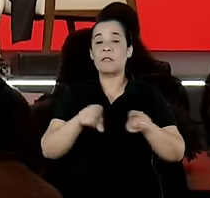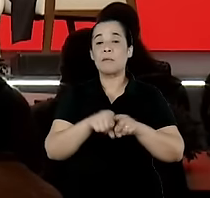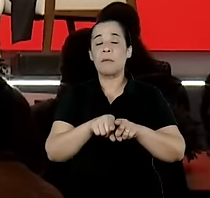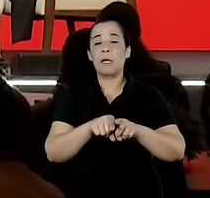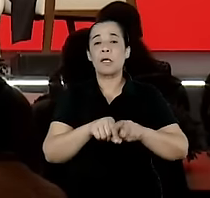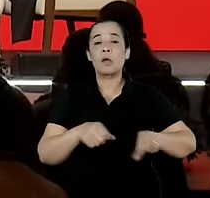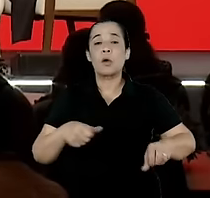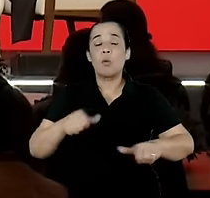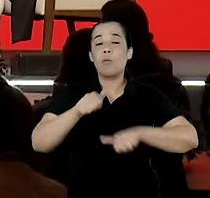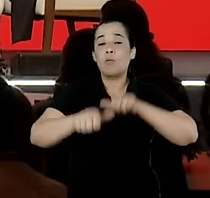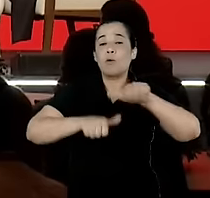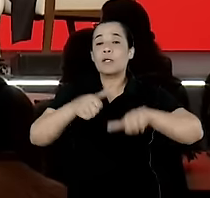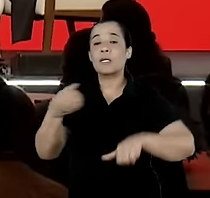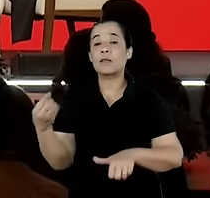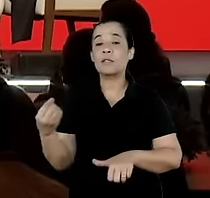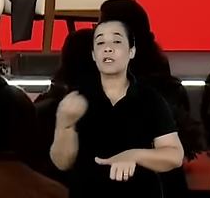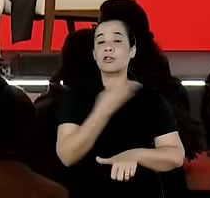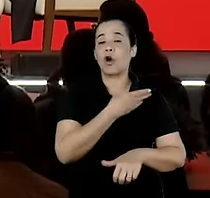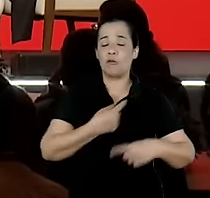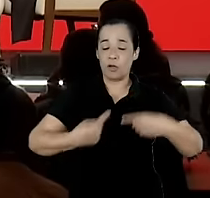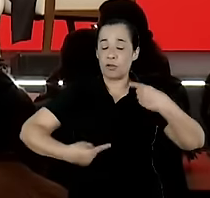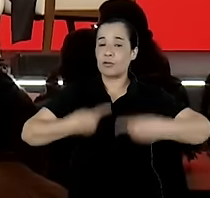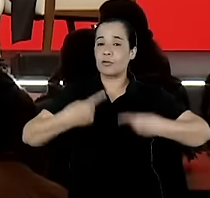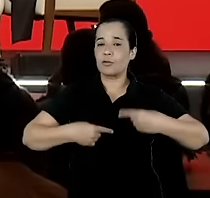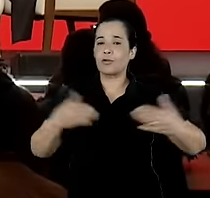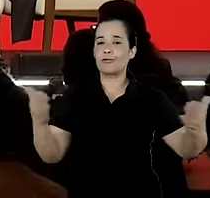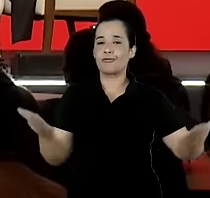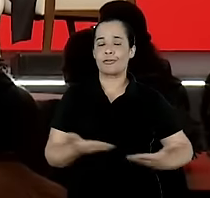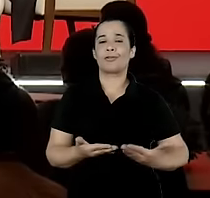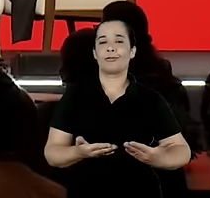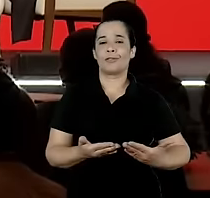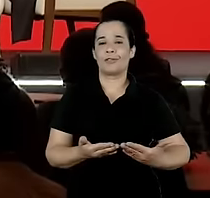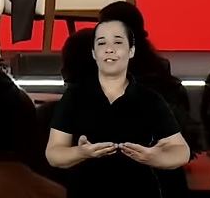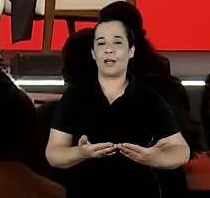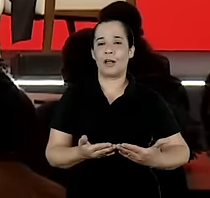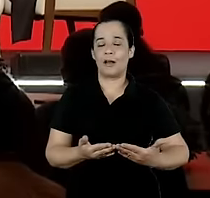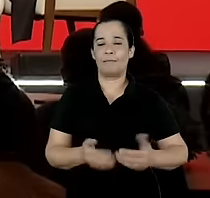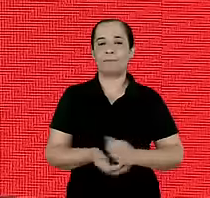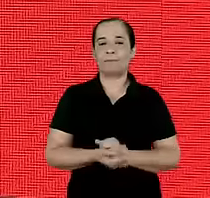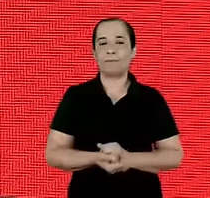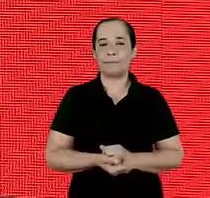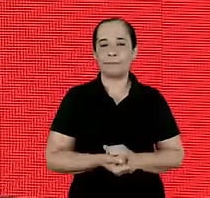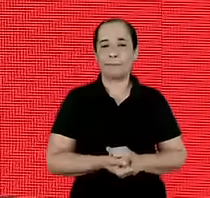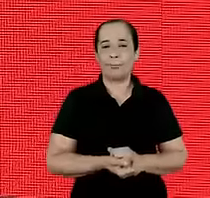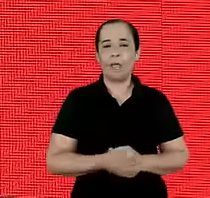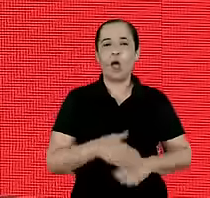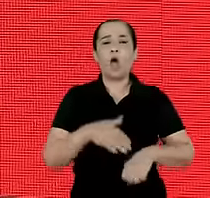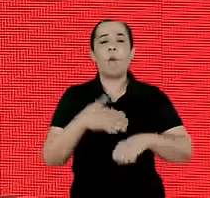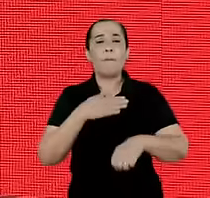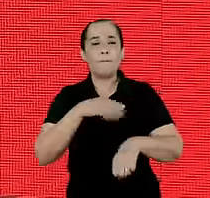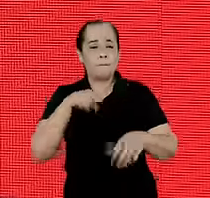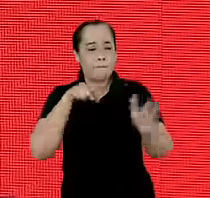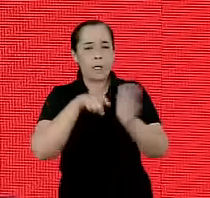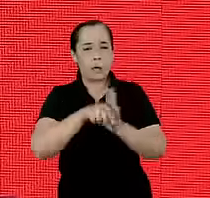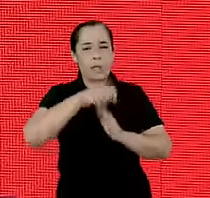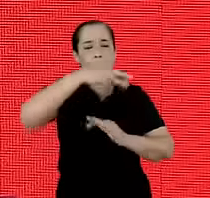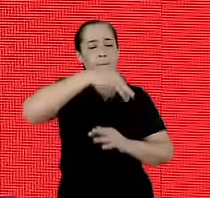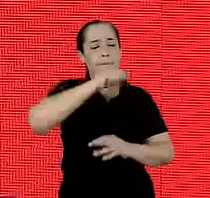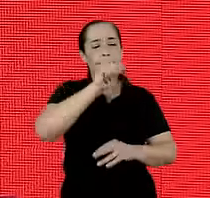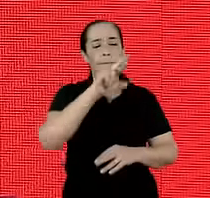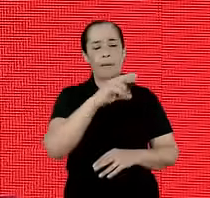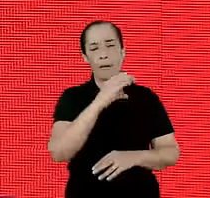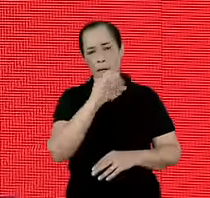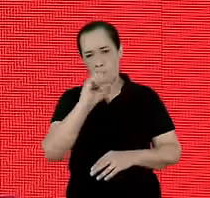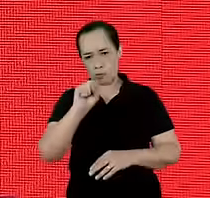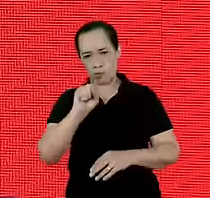estão sendo eh discutidas em audiência pública junto com o mercado eu gostaria de perguntar pro Marcos em relação a todas essas